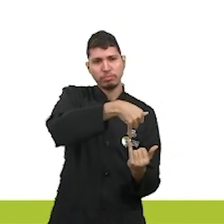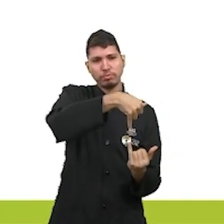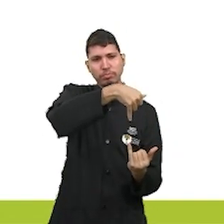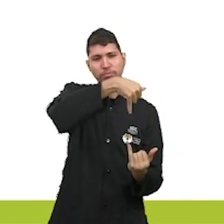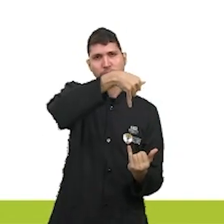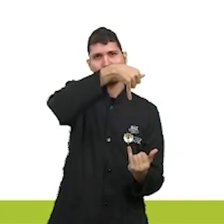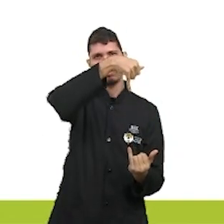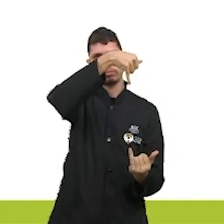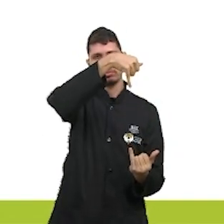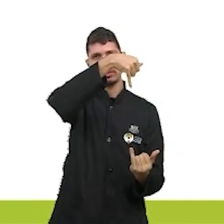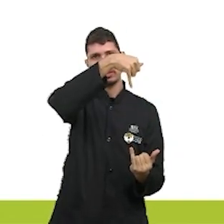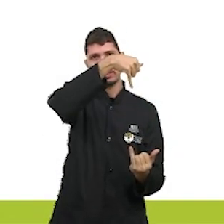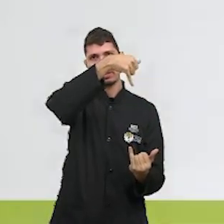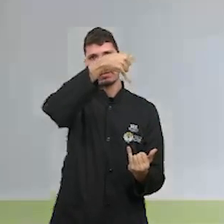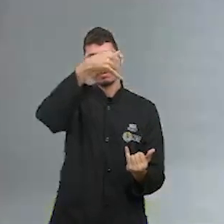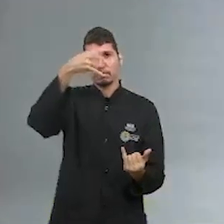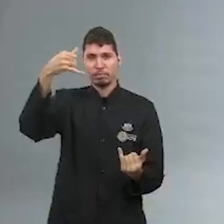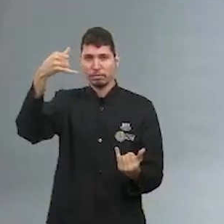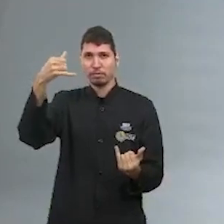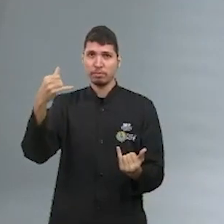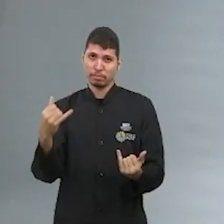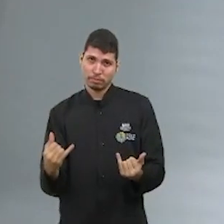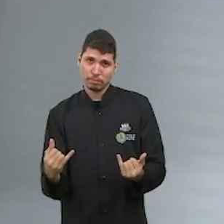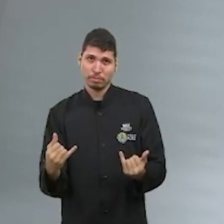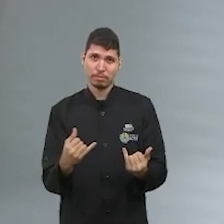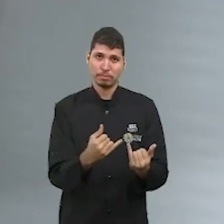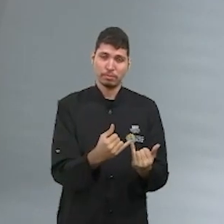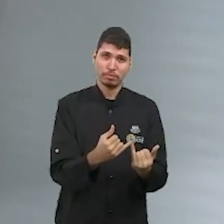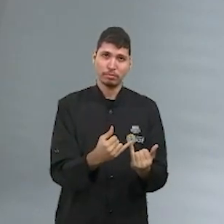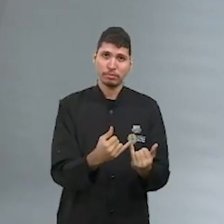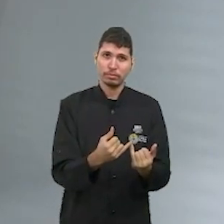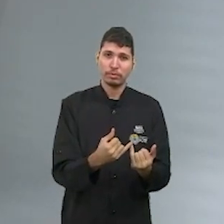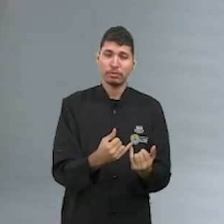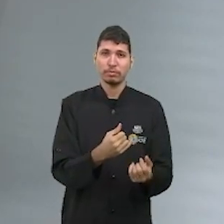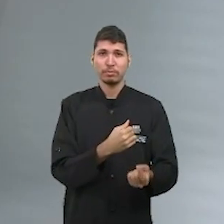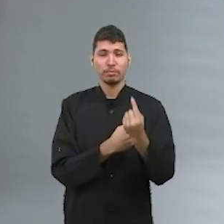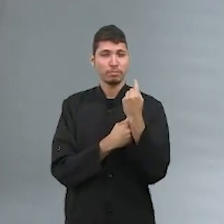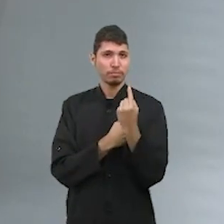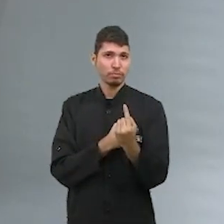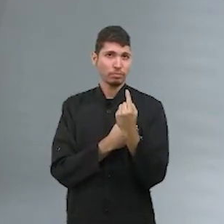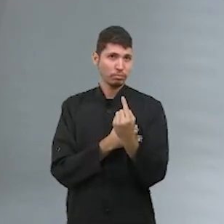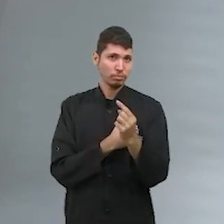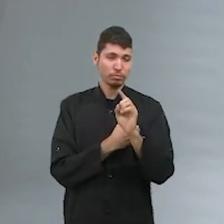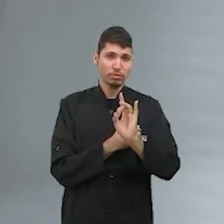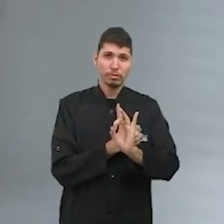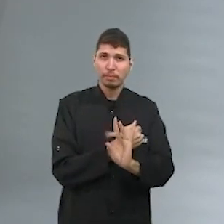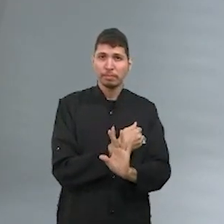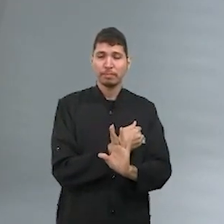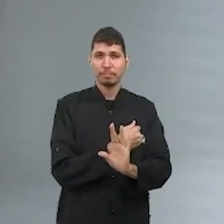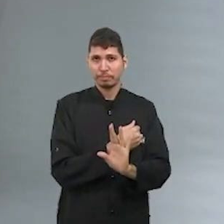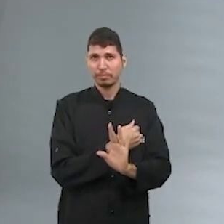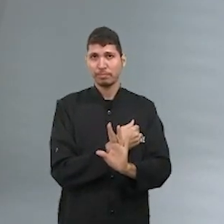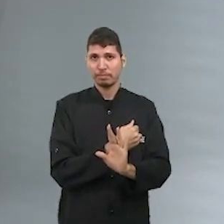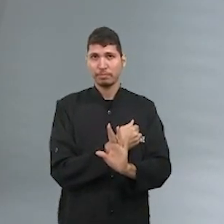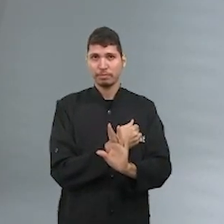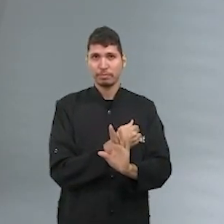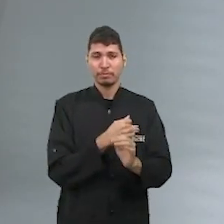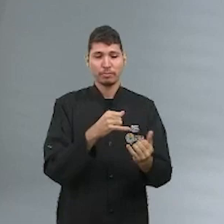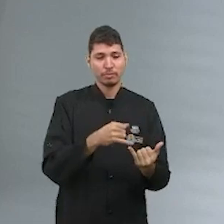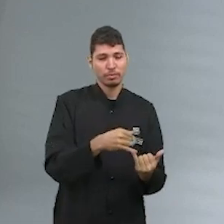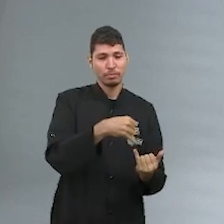ali cortado o fio e ter colocado o medidor, tá? Junto com o fio condutor, ok? Tá ali um espaço e